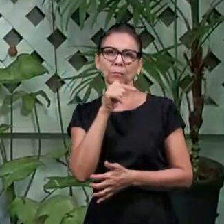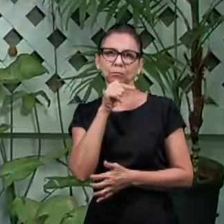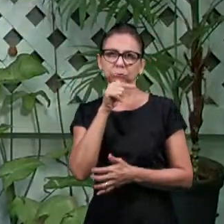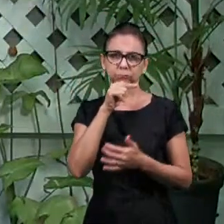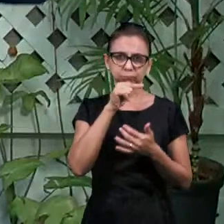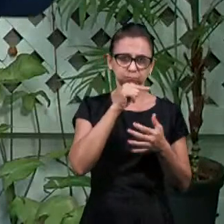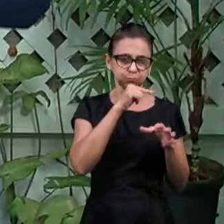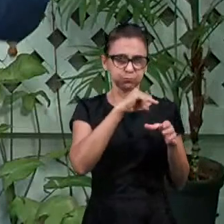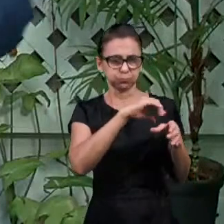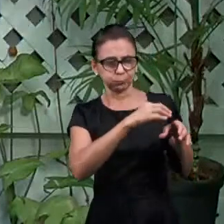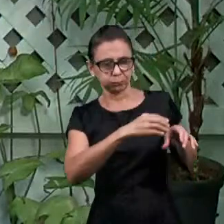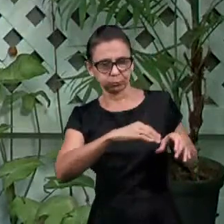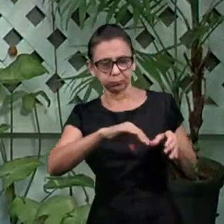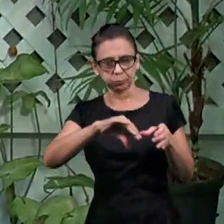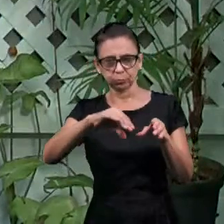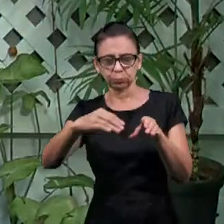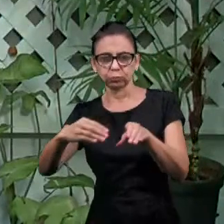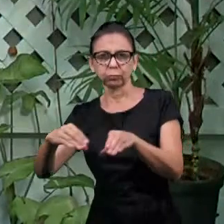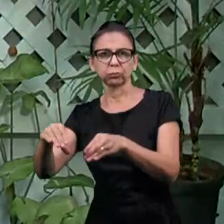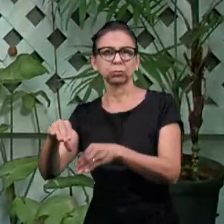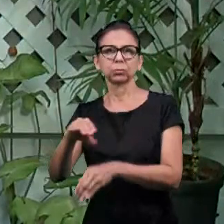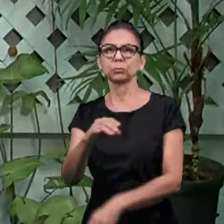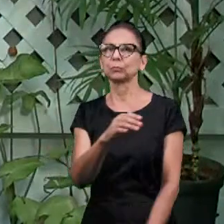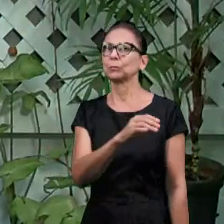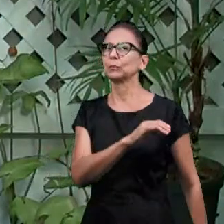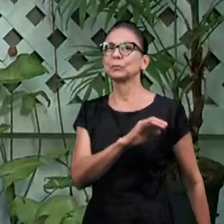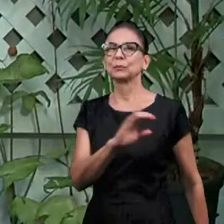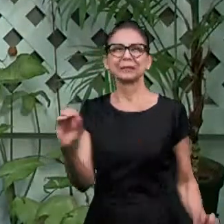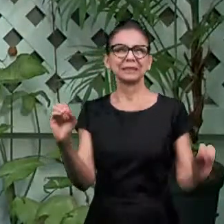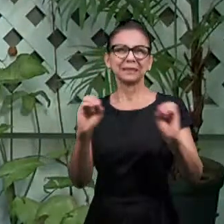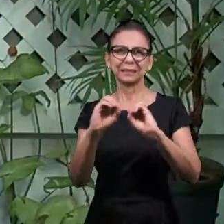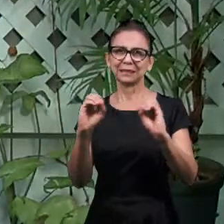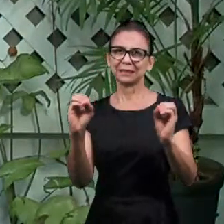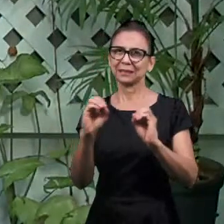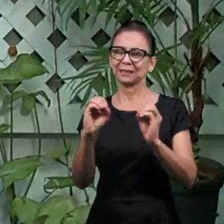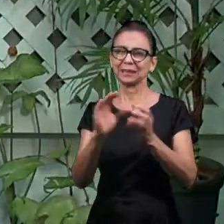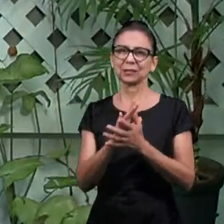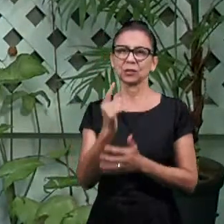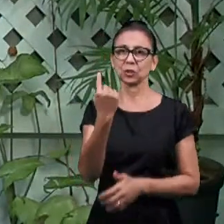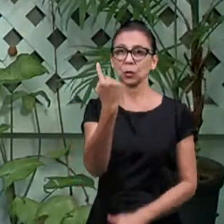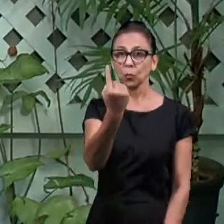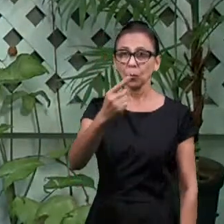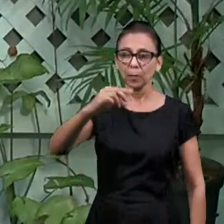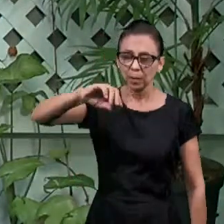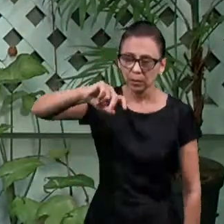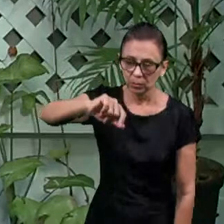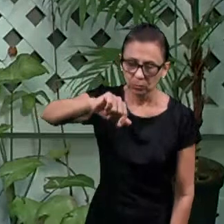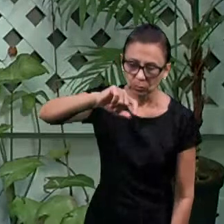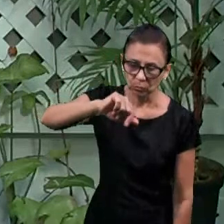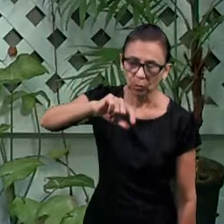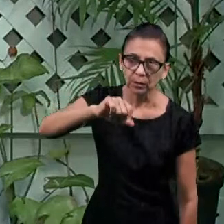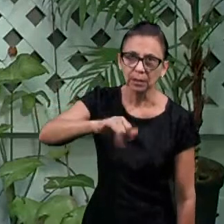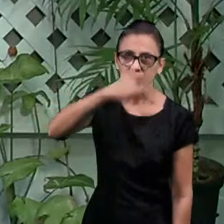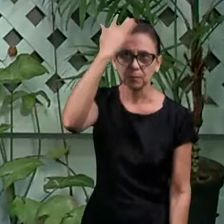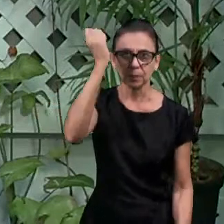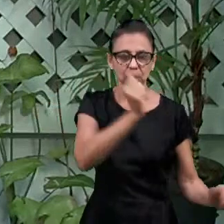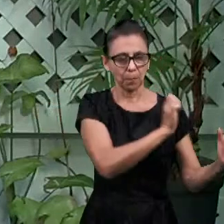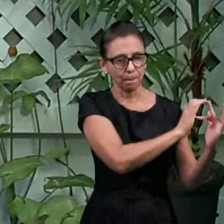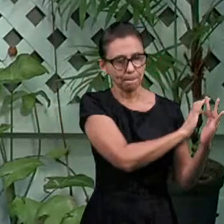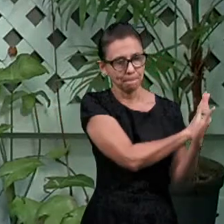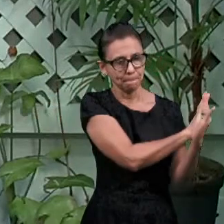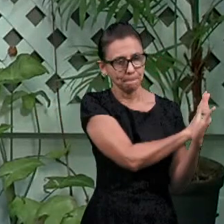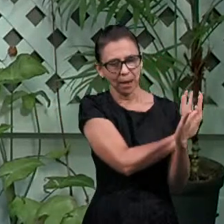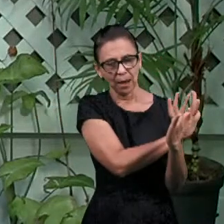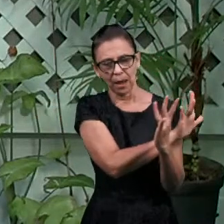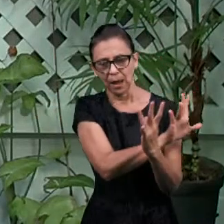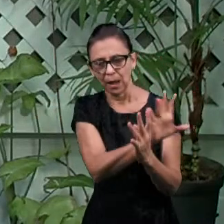para toda a comunidade ali, onde eles iam pegar água ali, um valão que foi aberto para esgotar